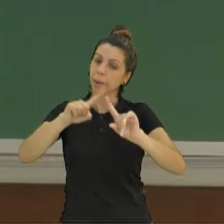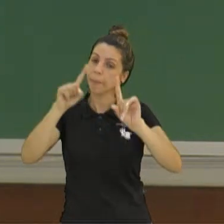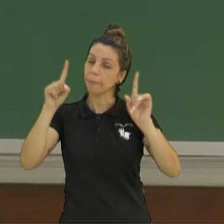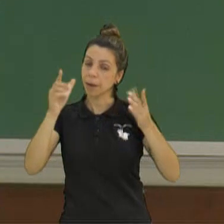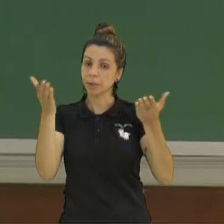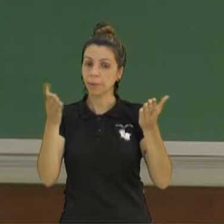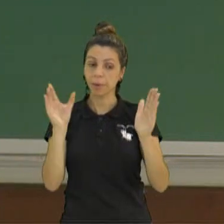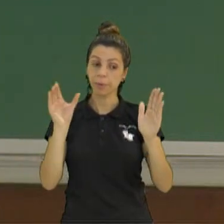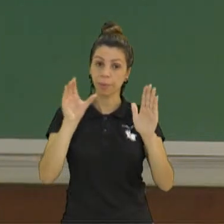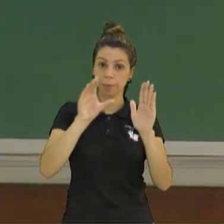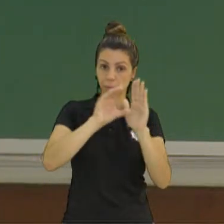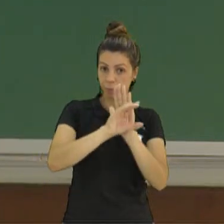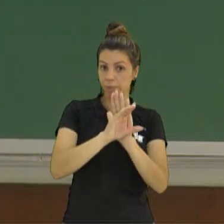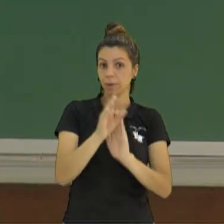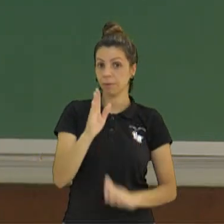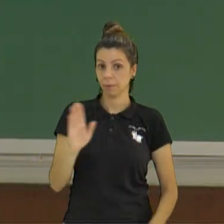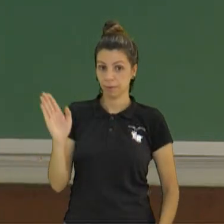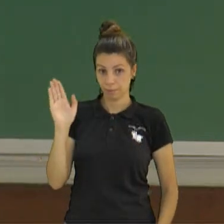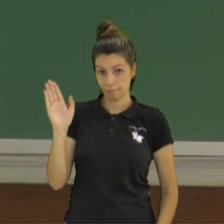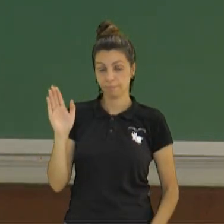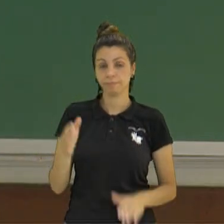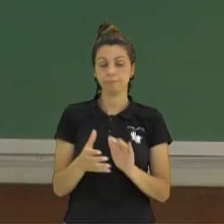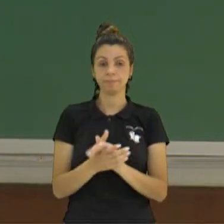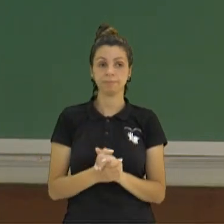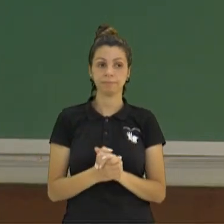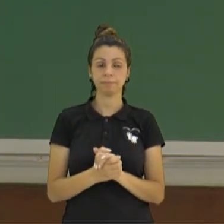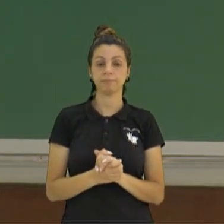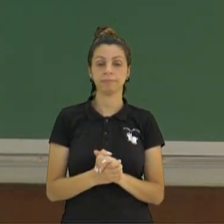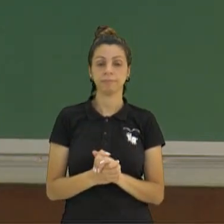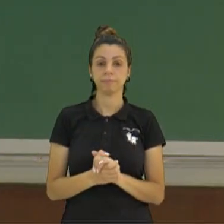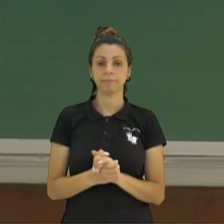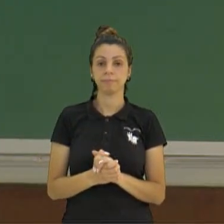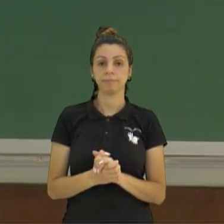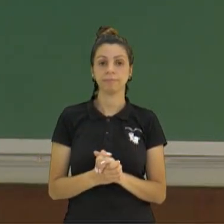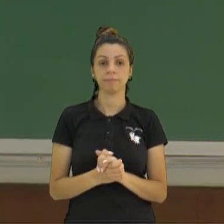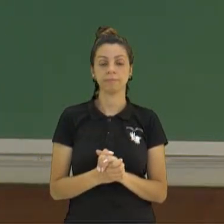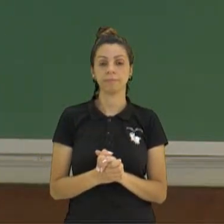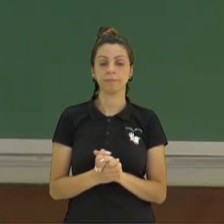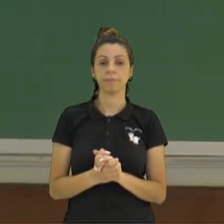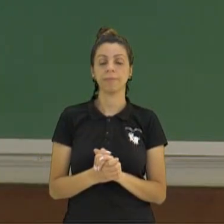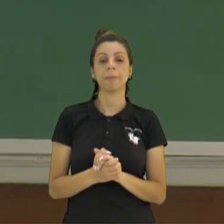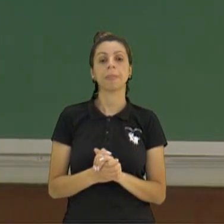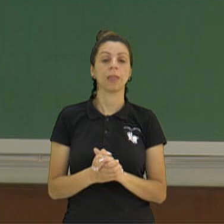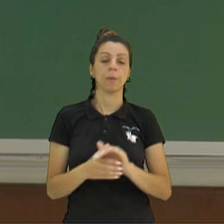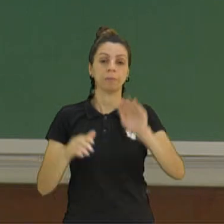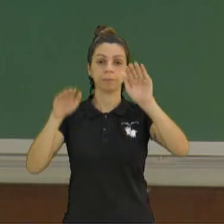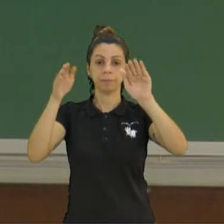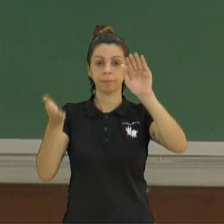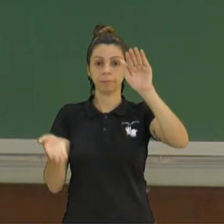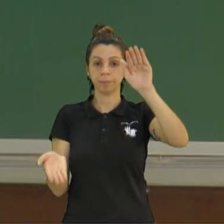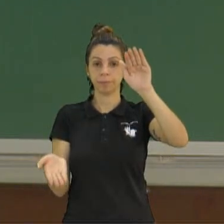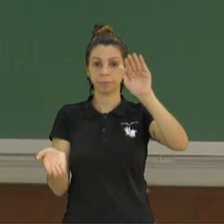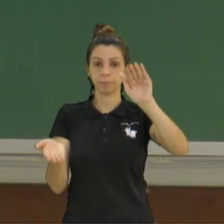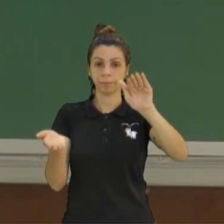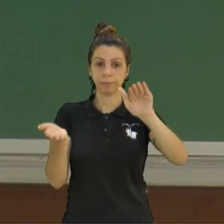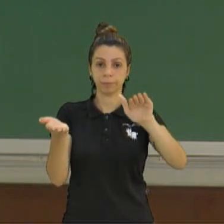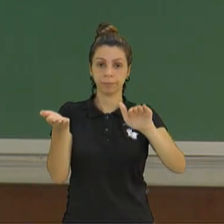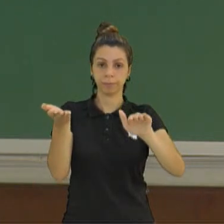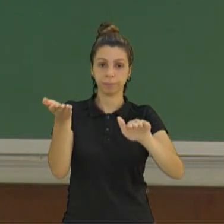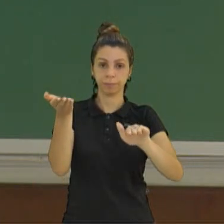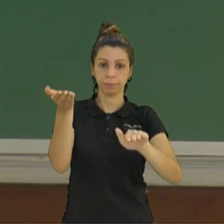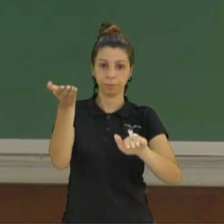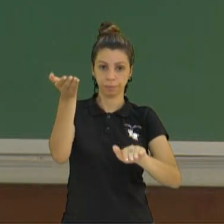ideia para avaliar essas grandezas. Né? Grandezas inversamente proporcionais. Enquanto uma está aumentando, a outra está